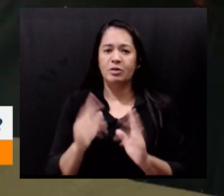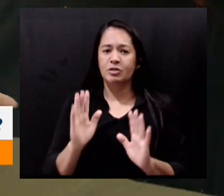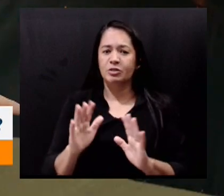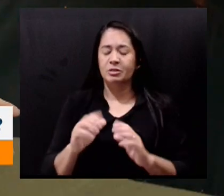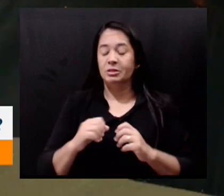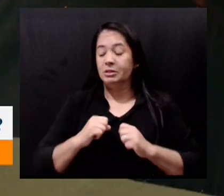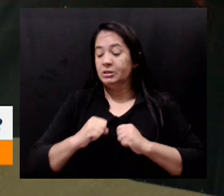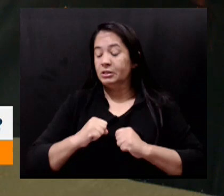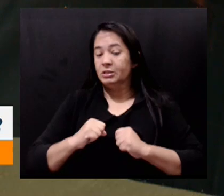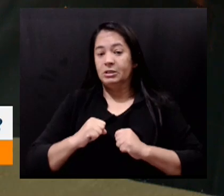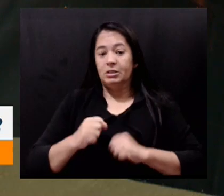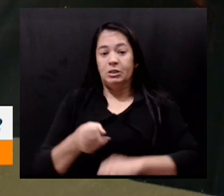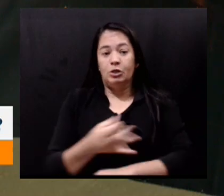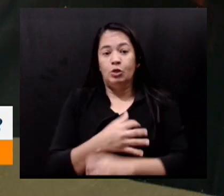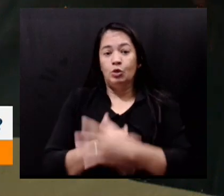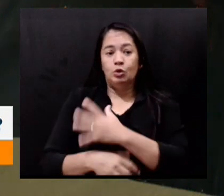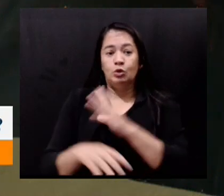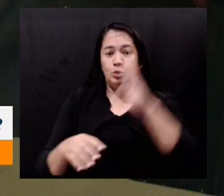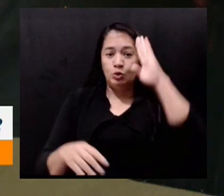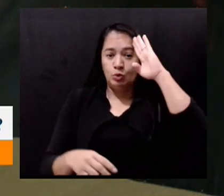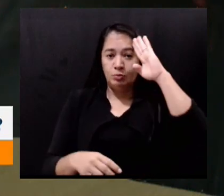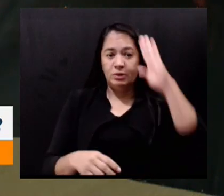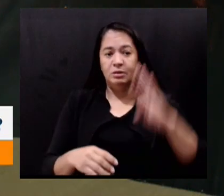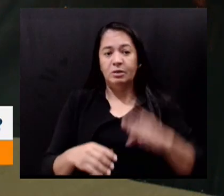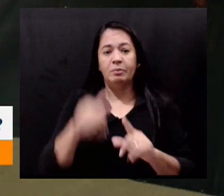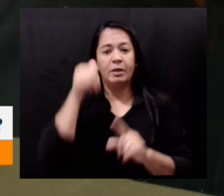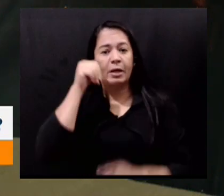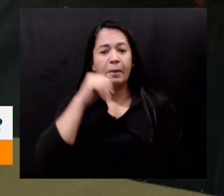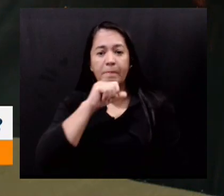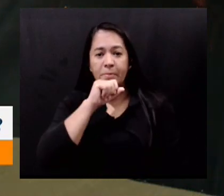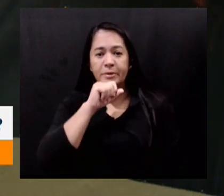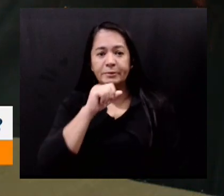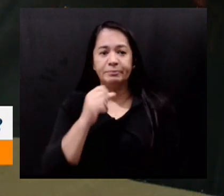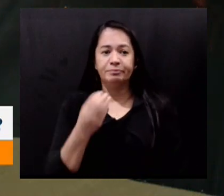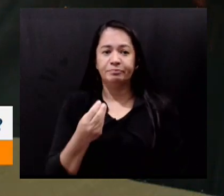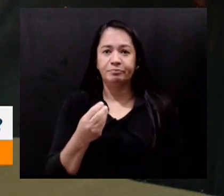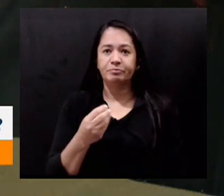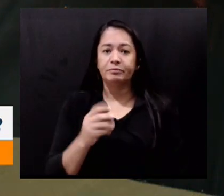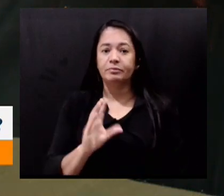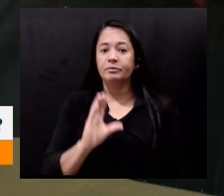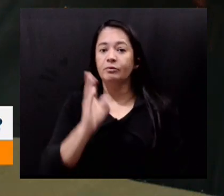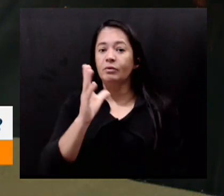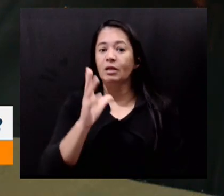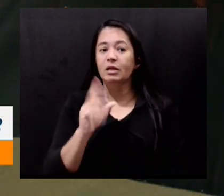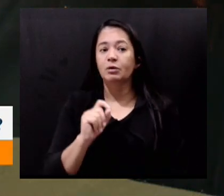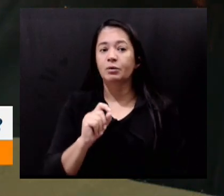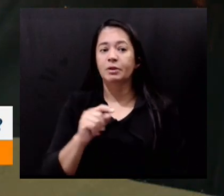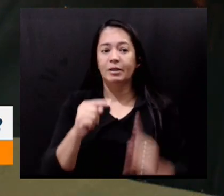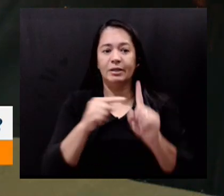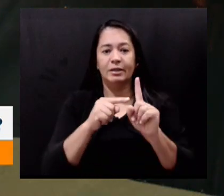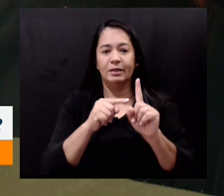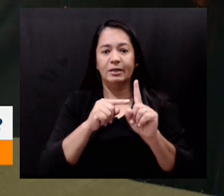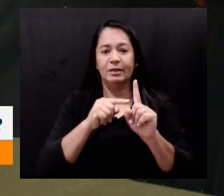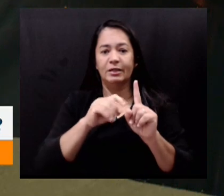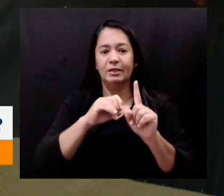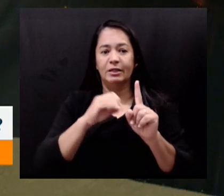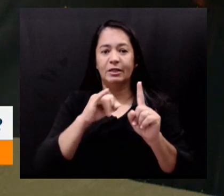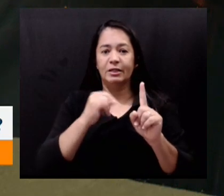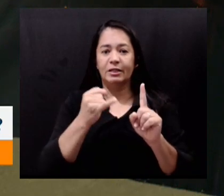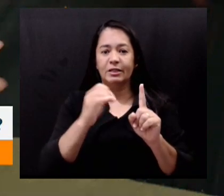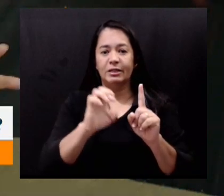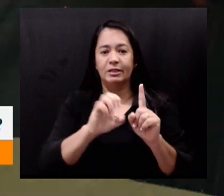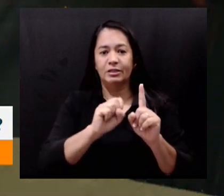né, principalmente com quem é mãe. Tem o caso de uma jovem, a Jéssica, né, a Jéssica